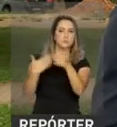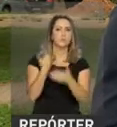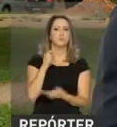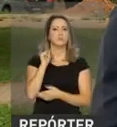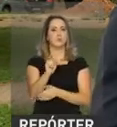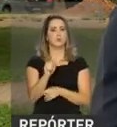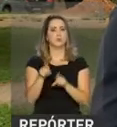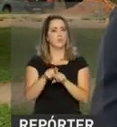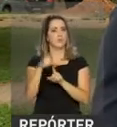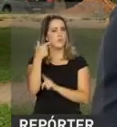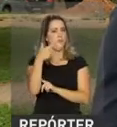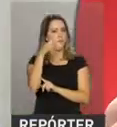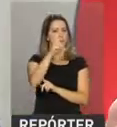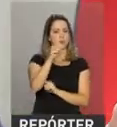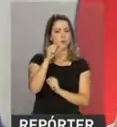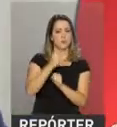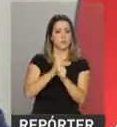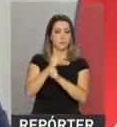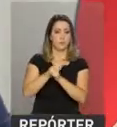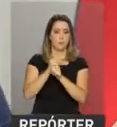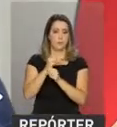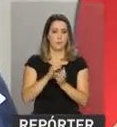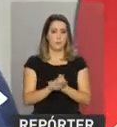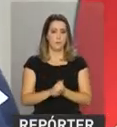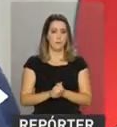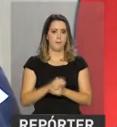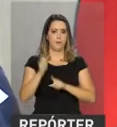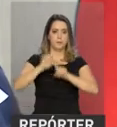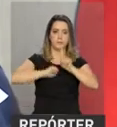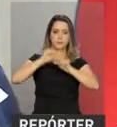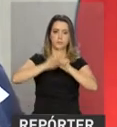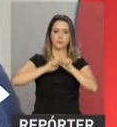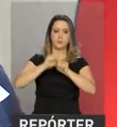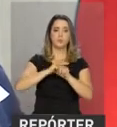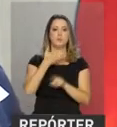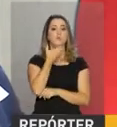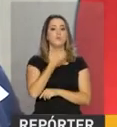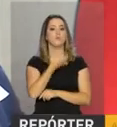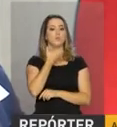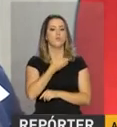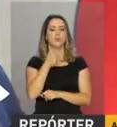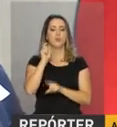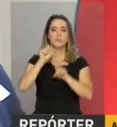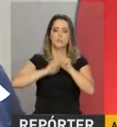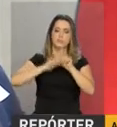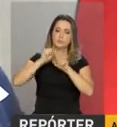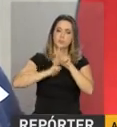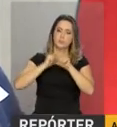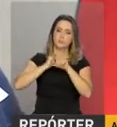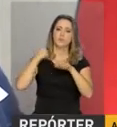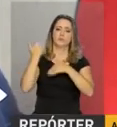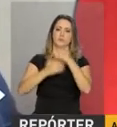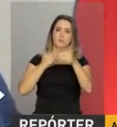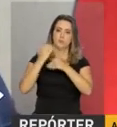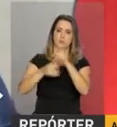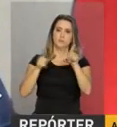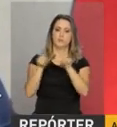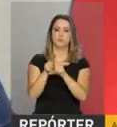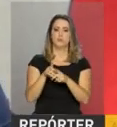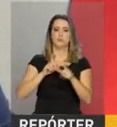seja em 29 anos os meses de dezembro são meses é que por tradição têm